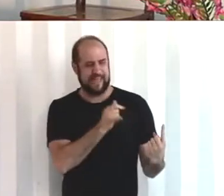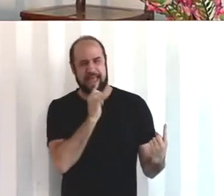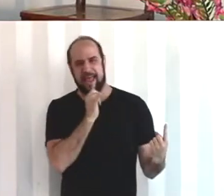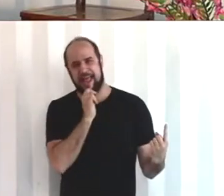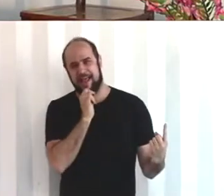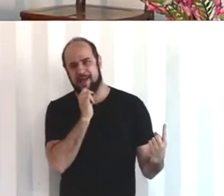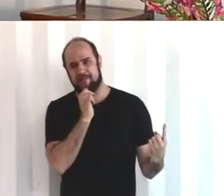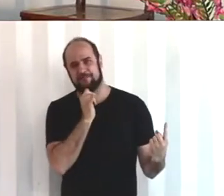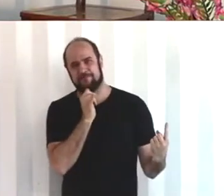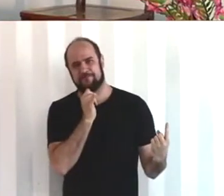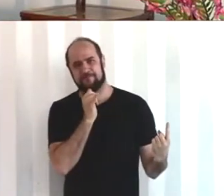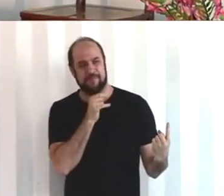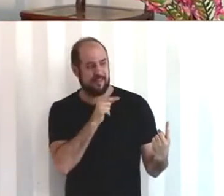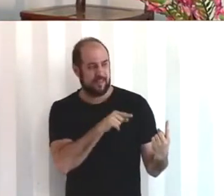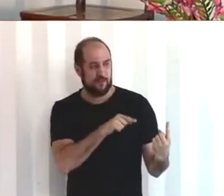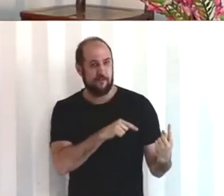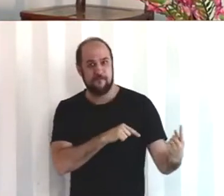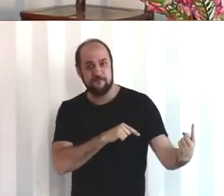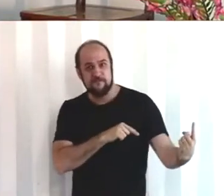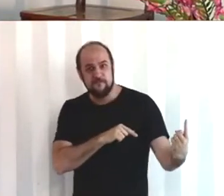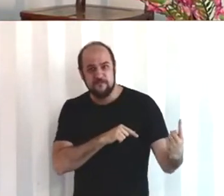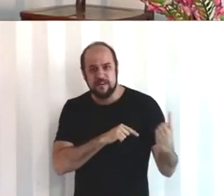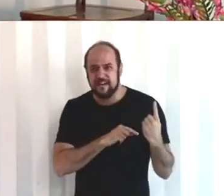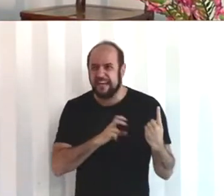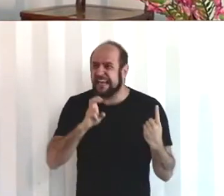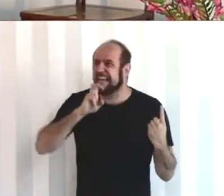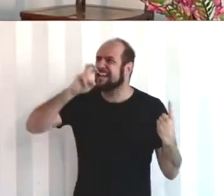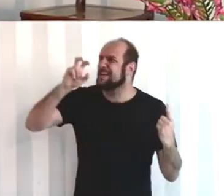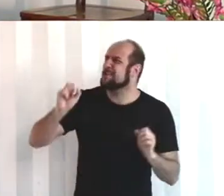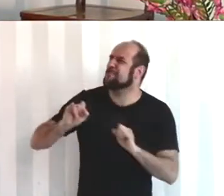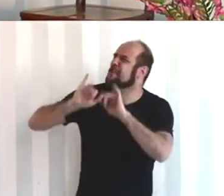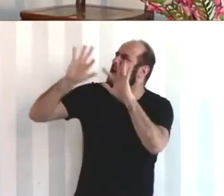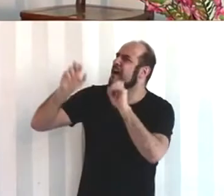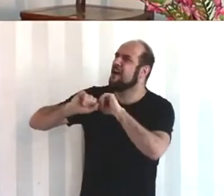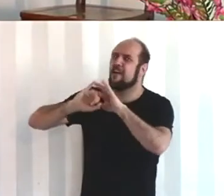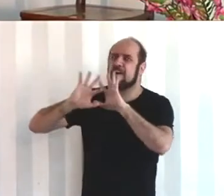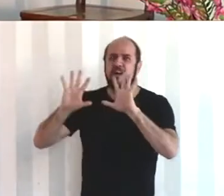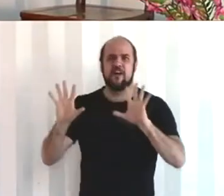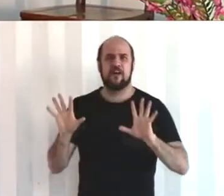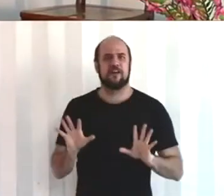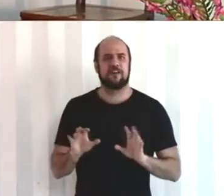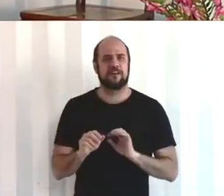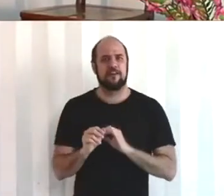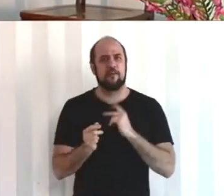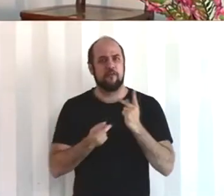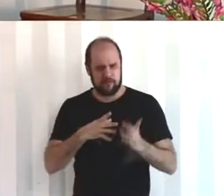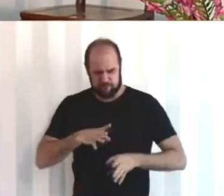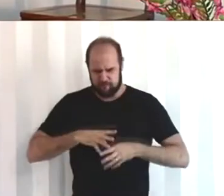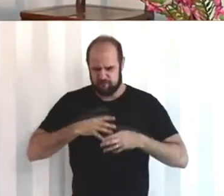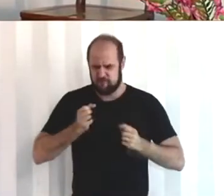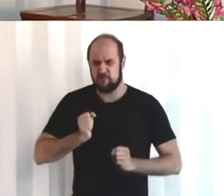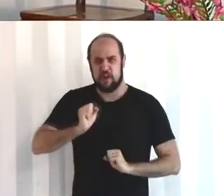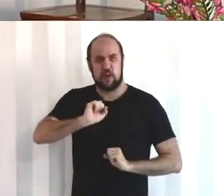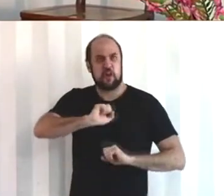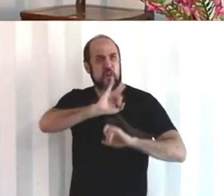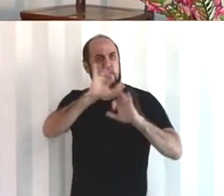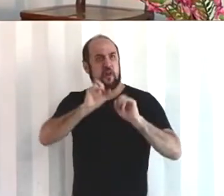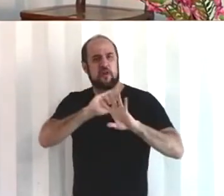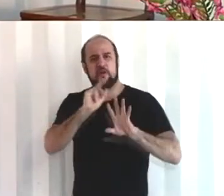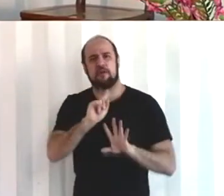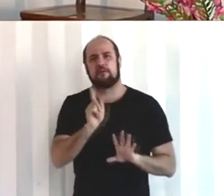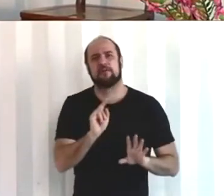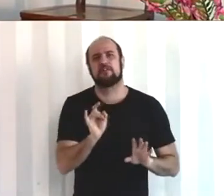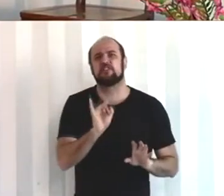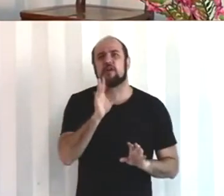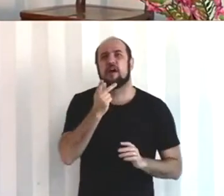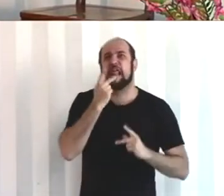glória a Deus em alta voz. Não é usarmos essa expressão, glória a Deus, como se fosse uma palavra, como se fosse assim